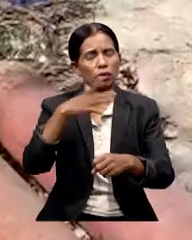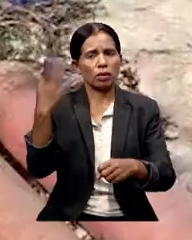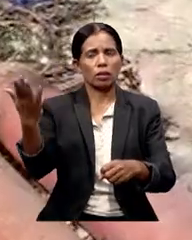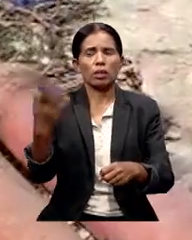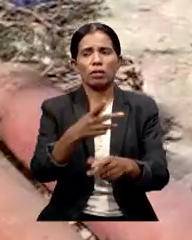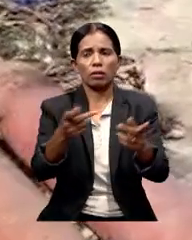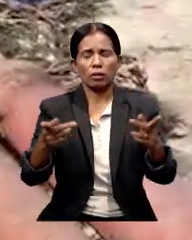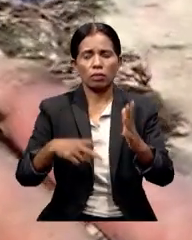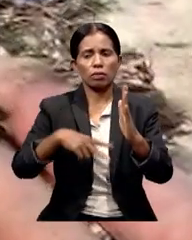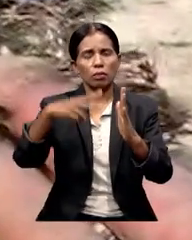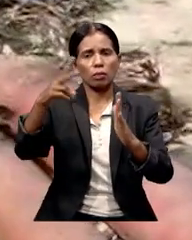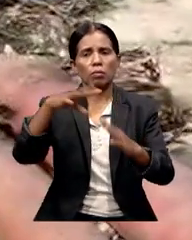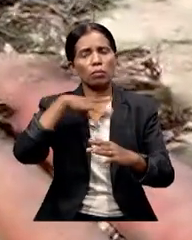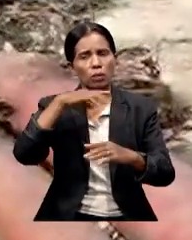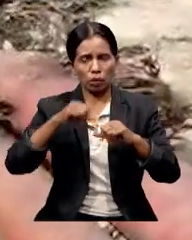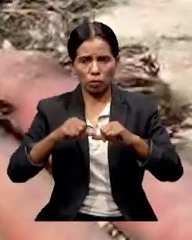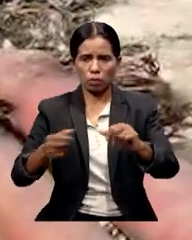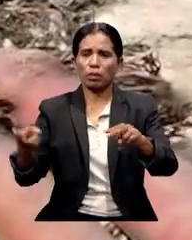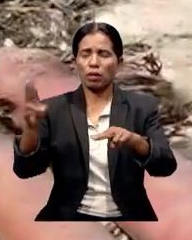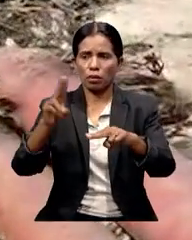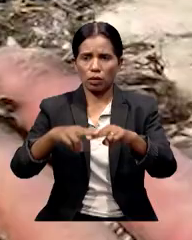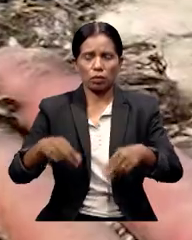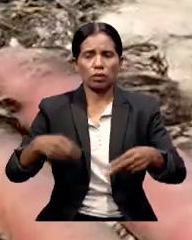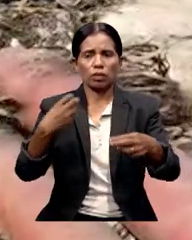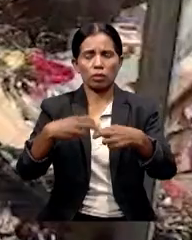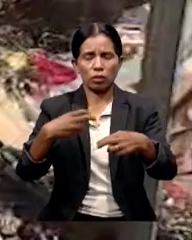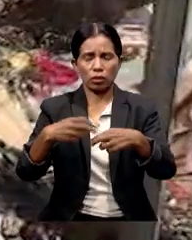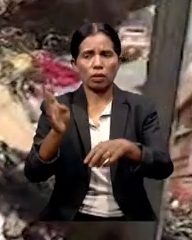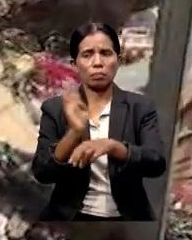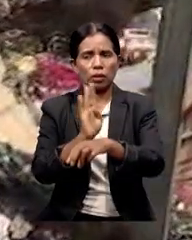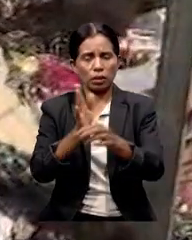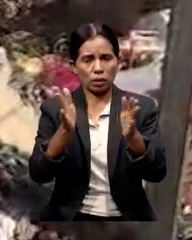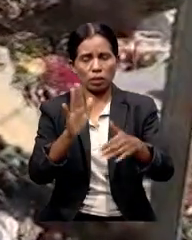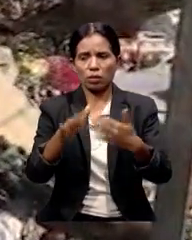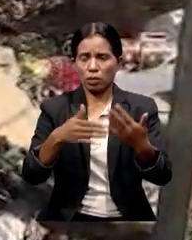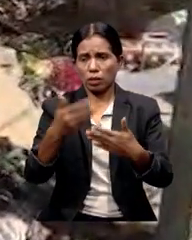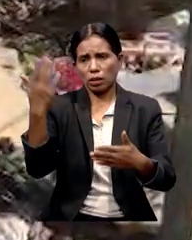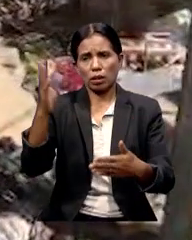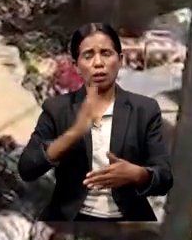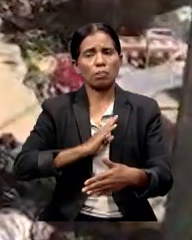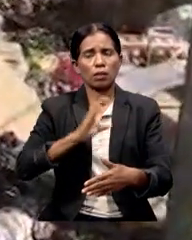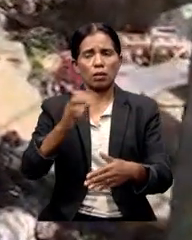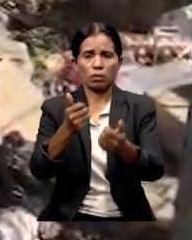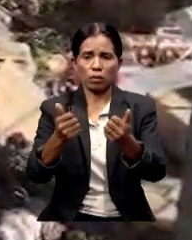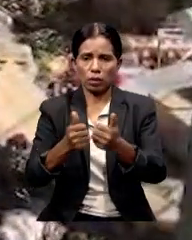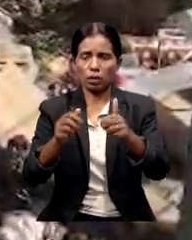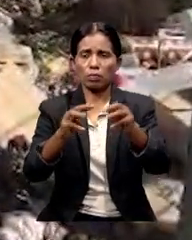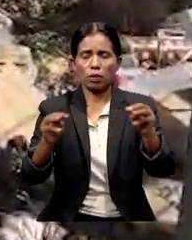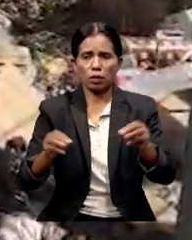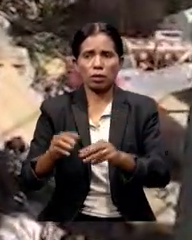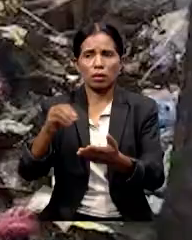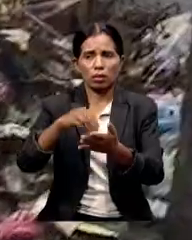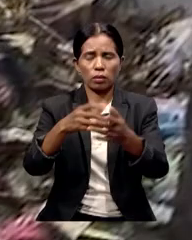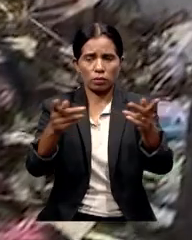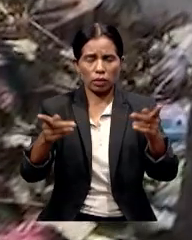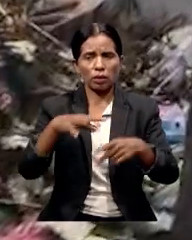nebe volume lisu continua aumenta, onde foi impacto ba negociante sira. Ia Baucau, autoridade municipal, monta ona fatim